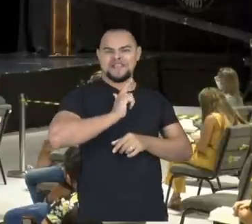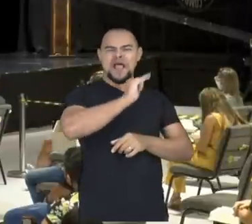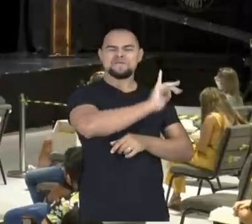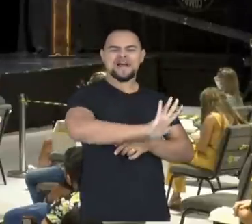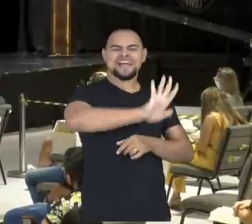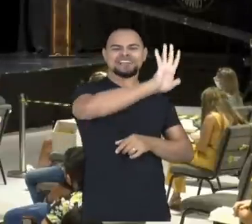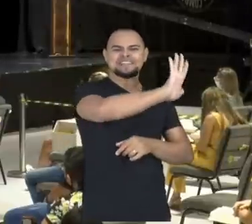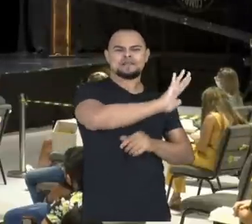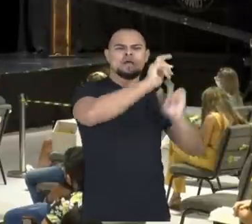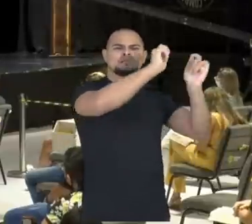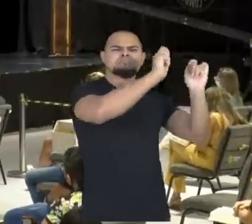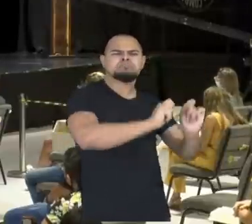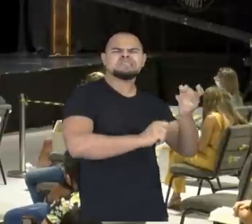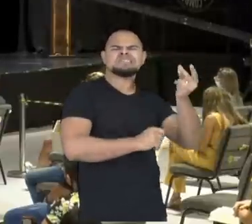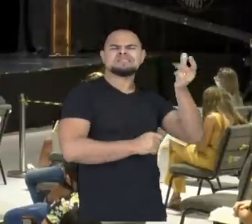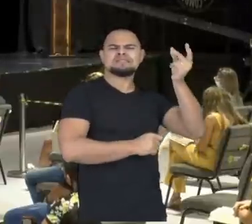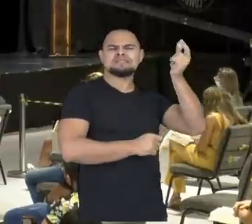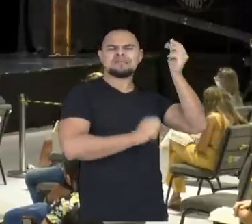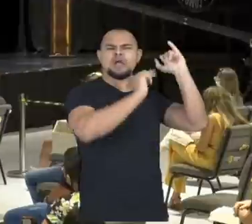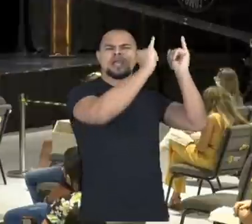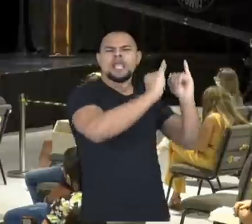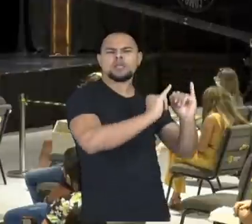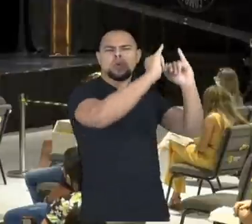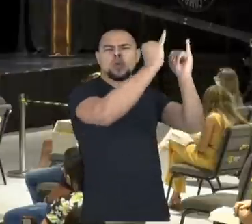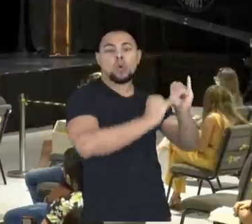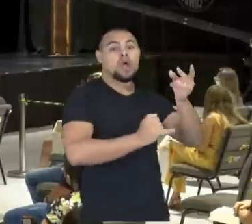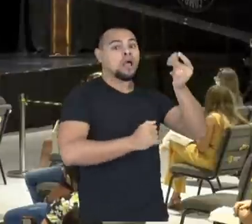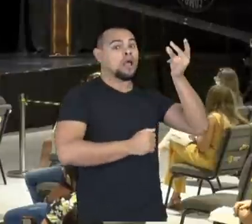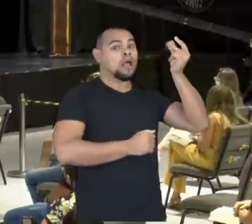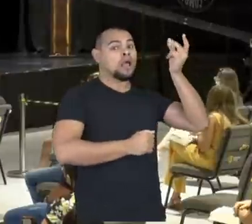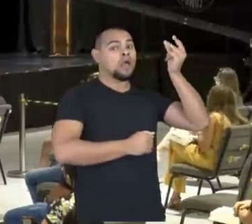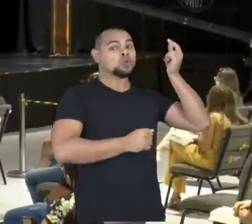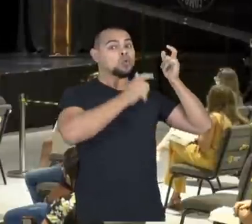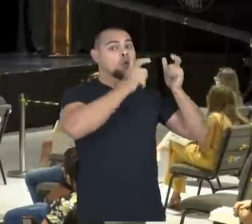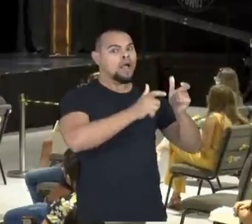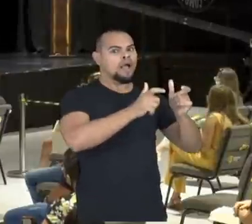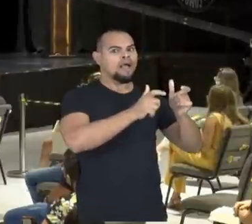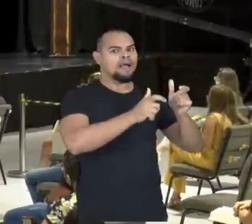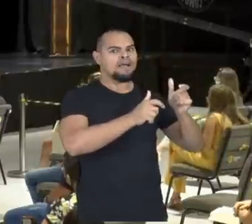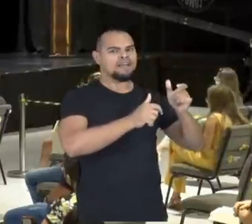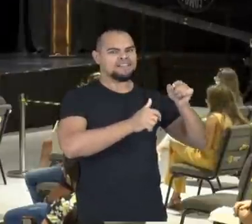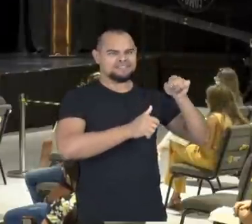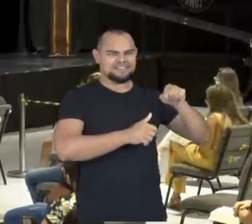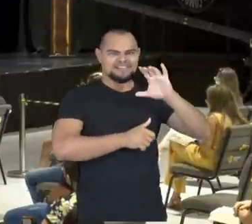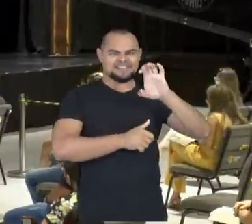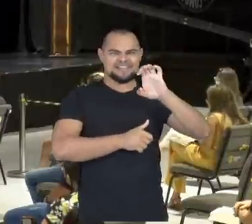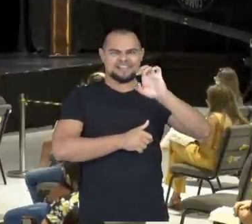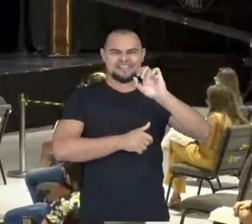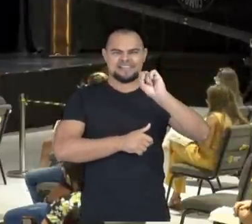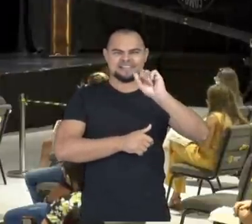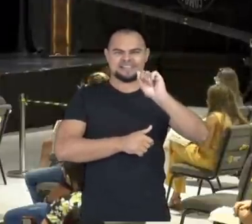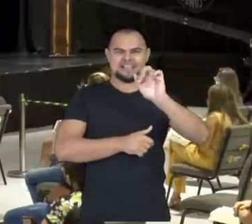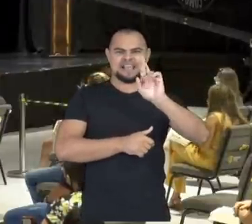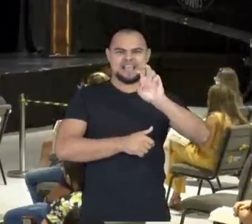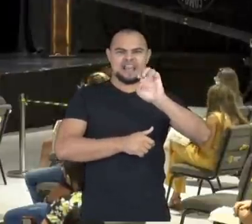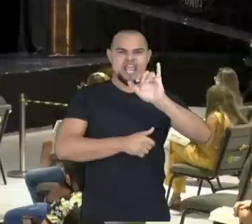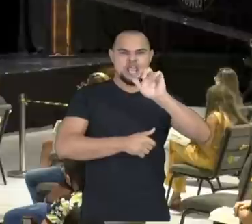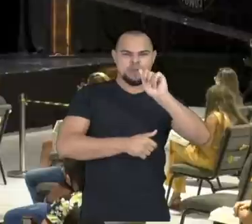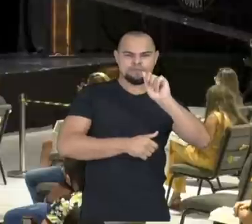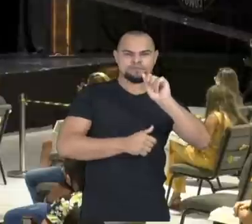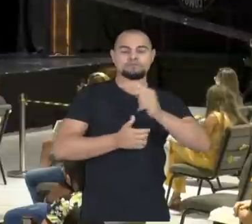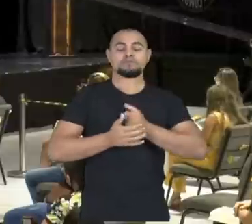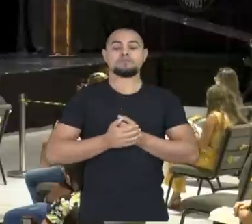que eram deuses pagãos, comuns daquela região. Né? A gente sabe que há sim